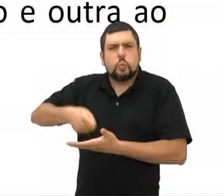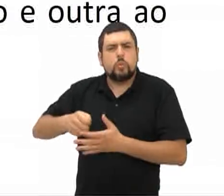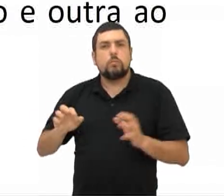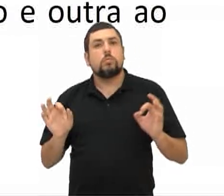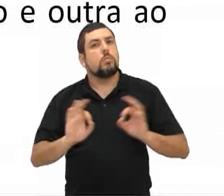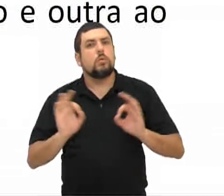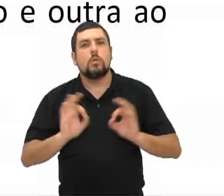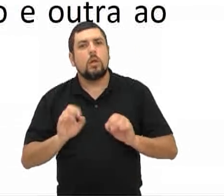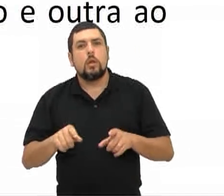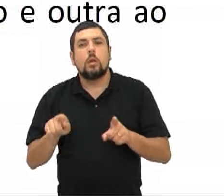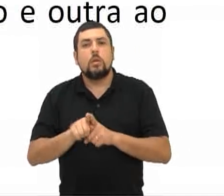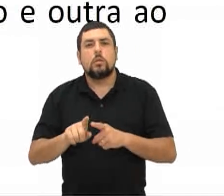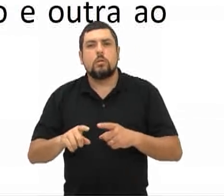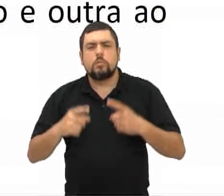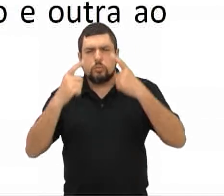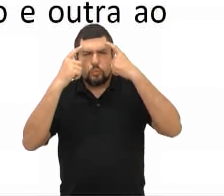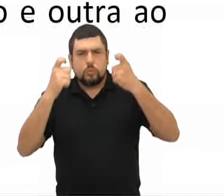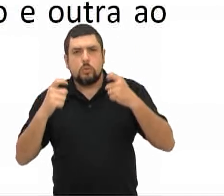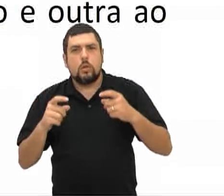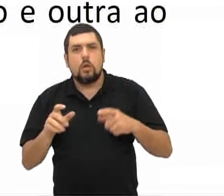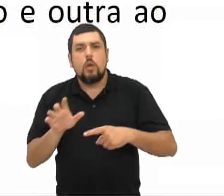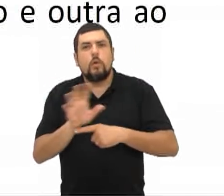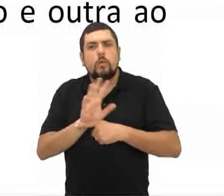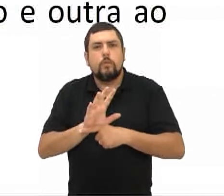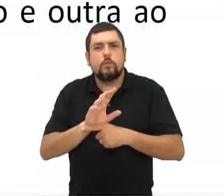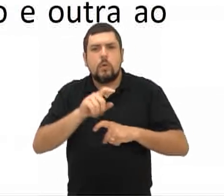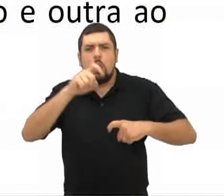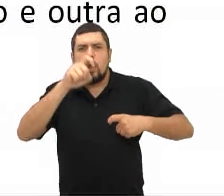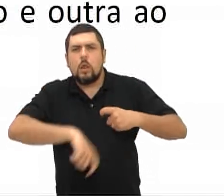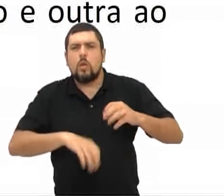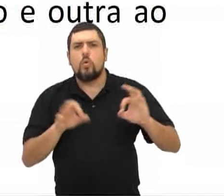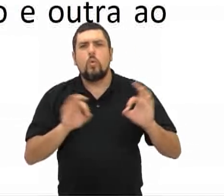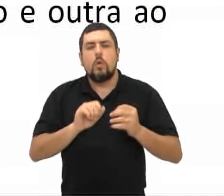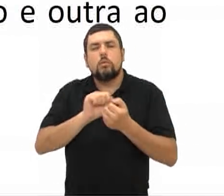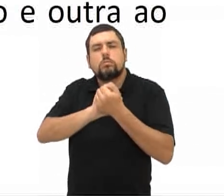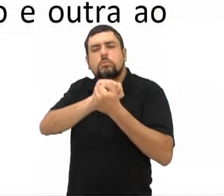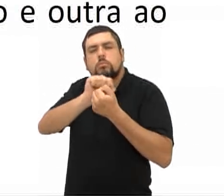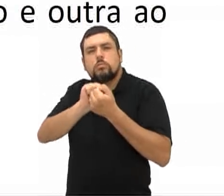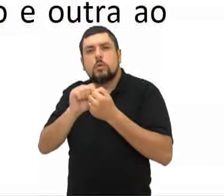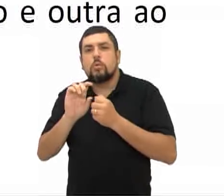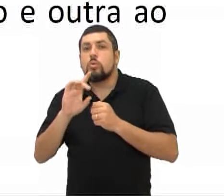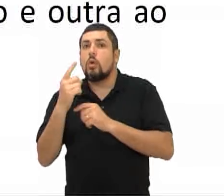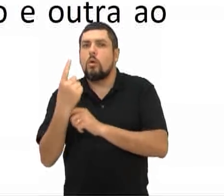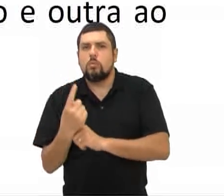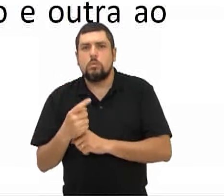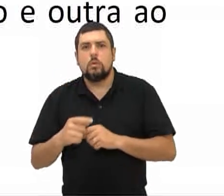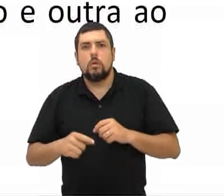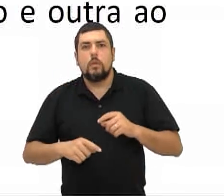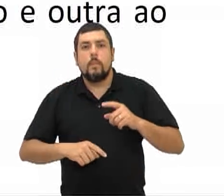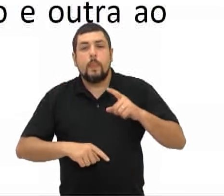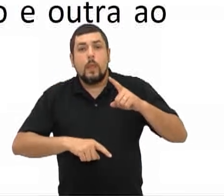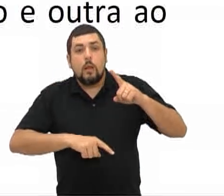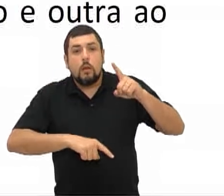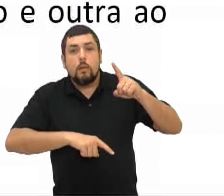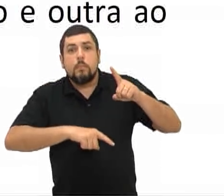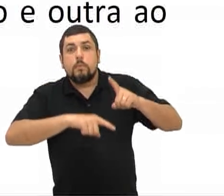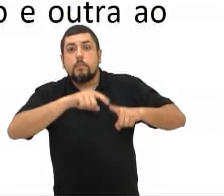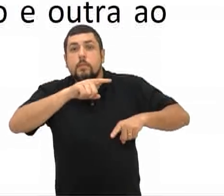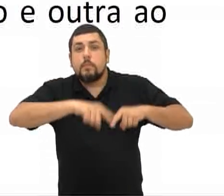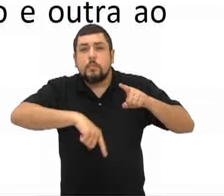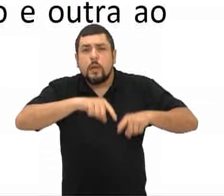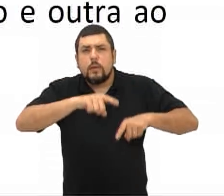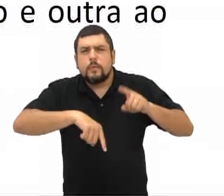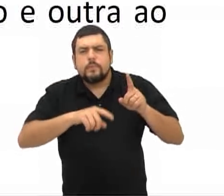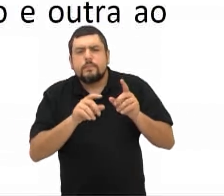existe sequer uma cena de sexo, beijo na boca, só um, e palavrão tão fora de contexto que nem chega a